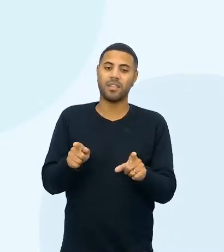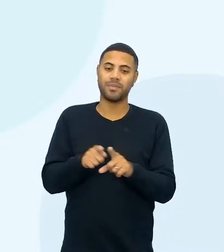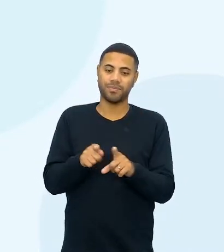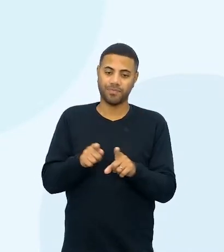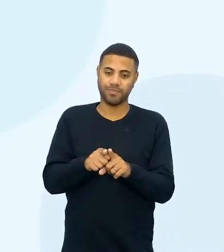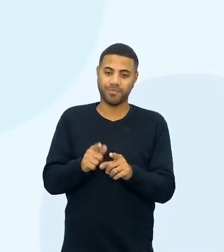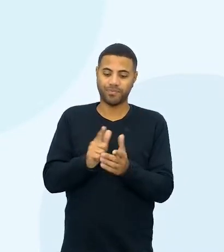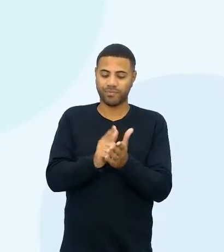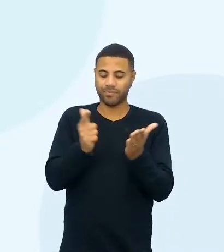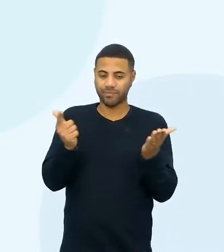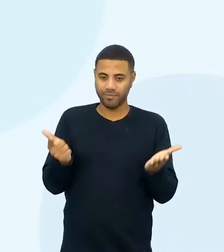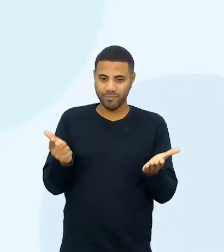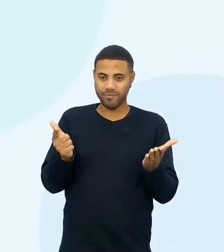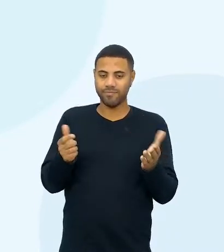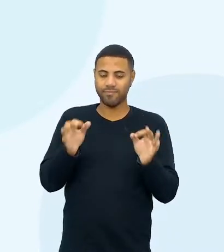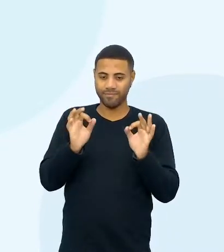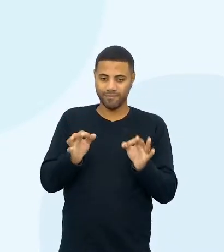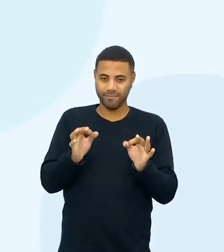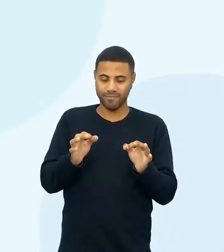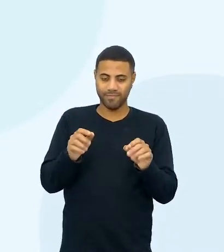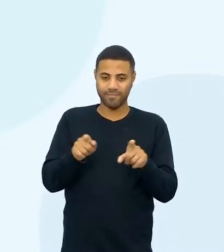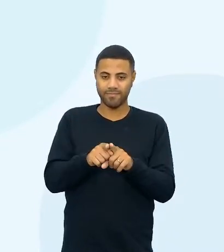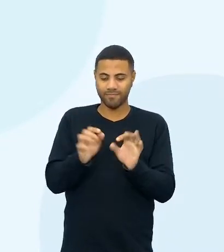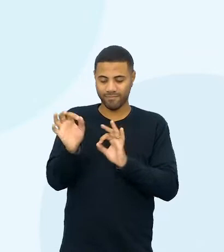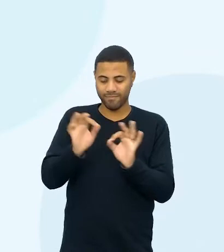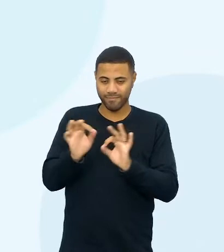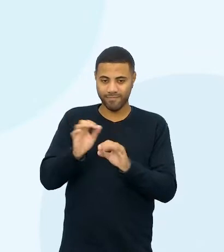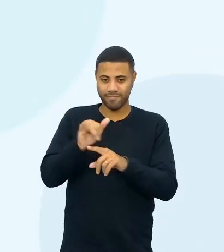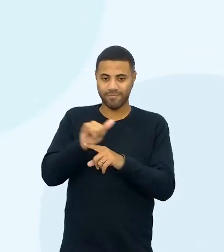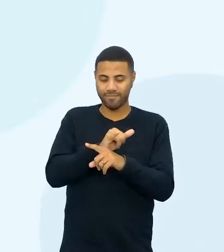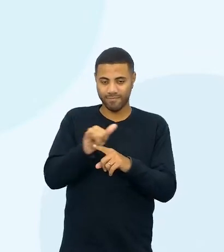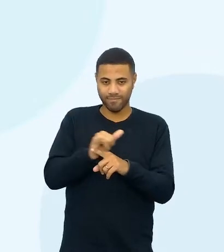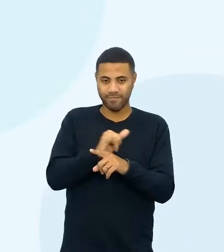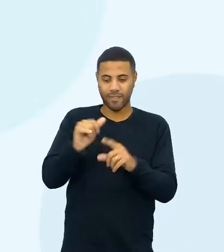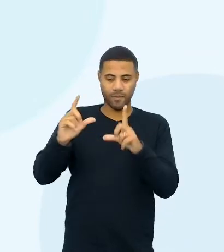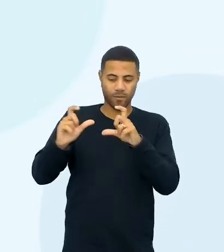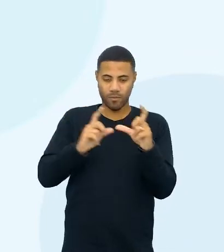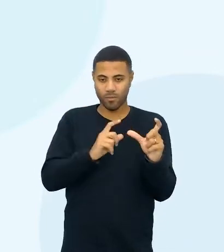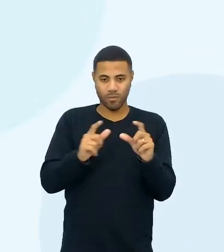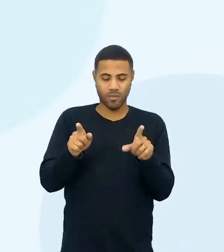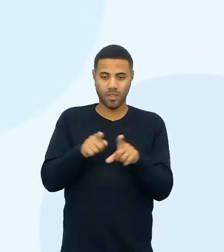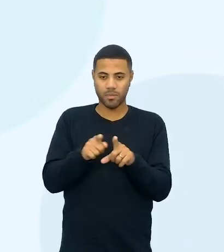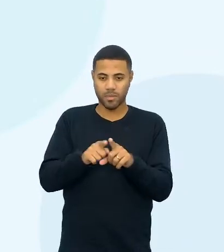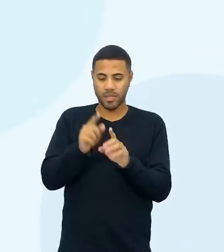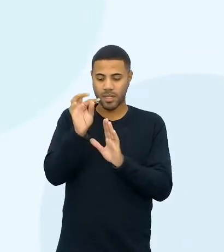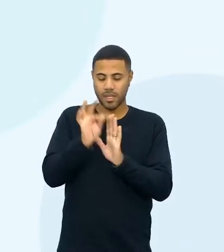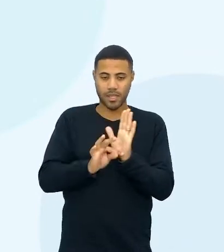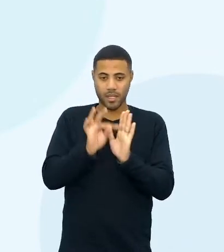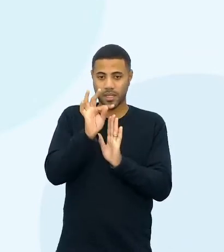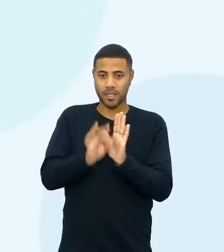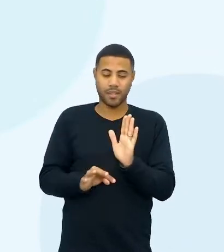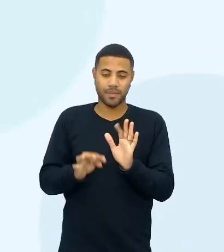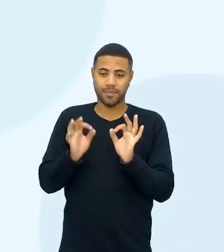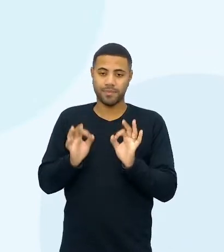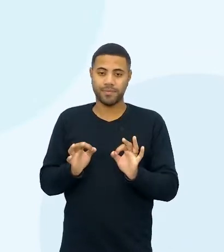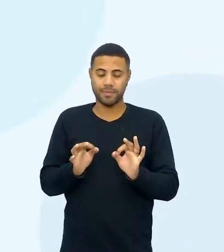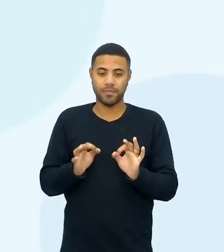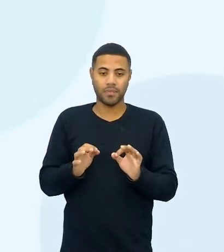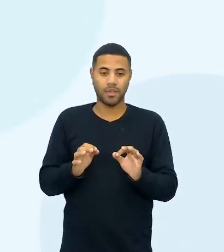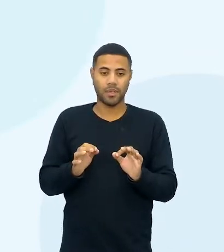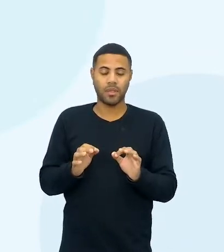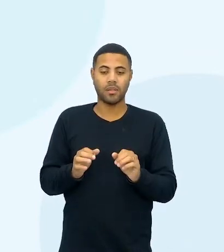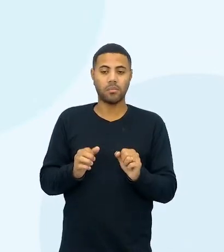essas reportagens e aí faz a edição de imagens com a edição de textos. E pode te